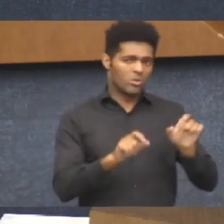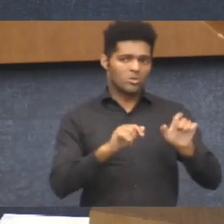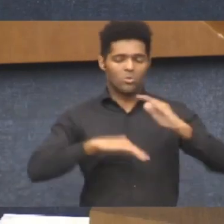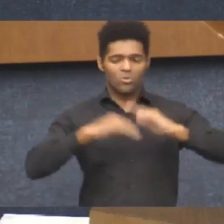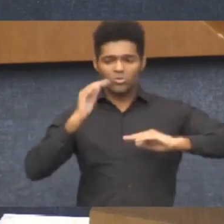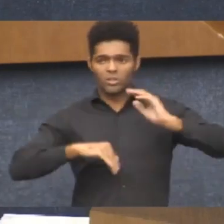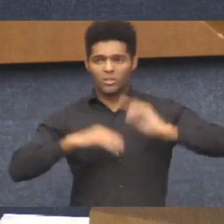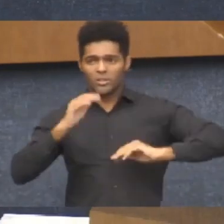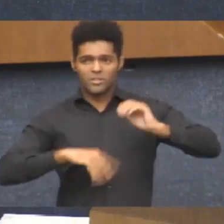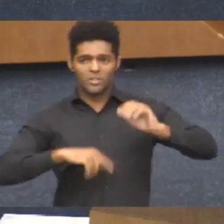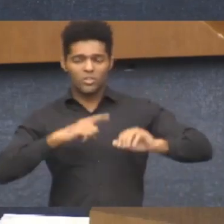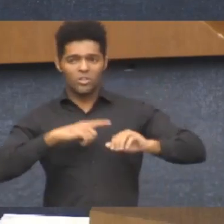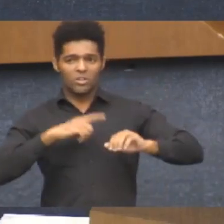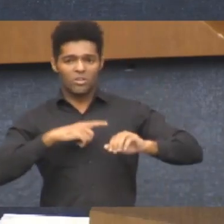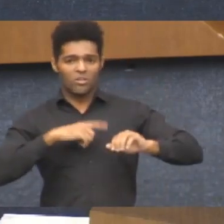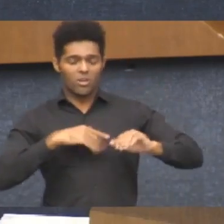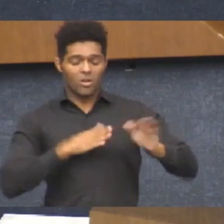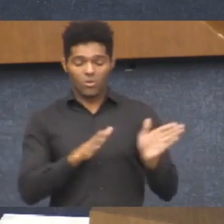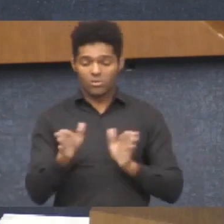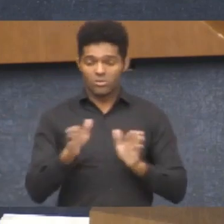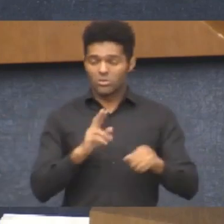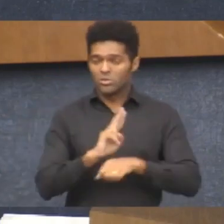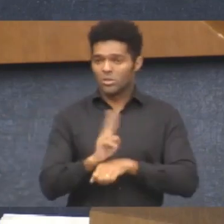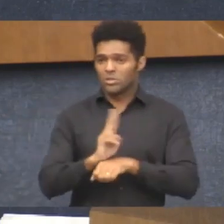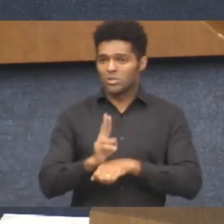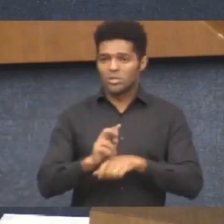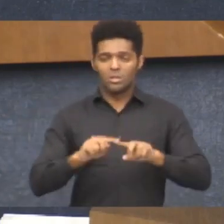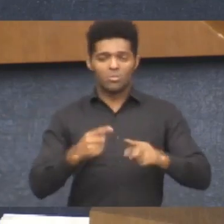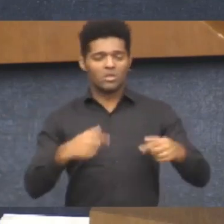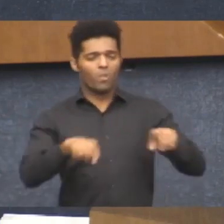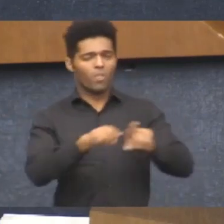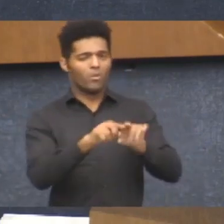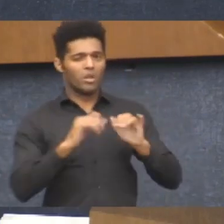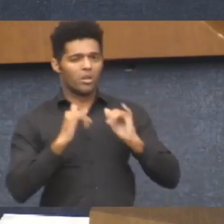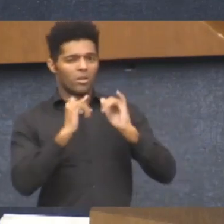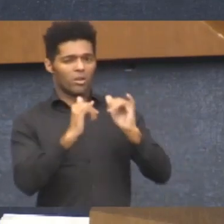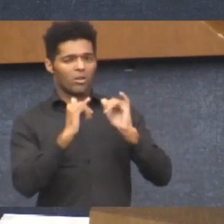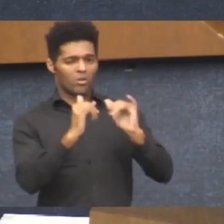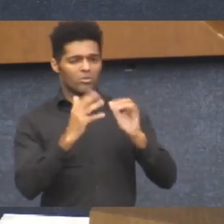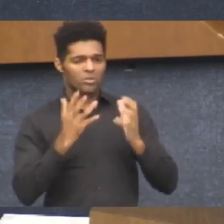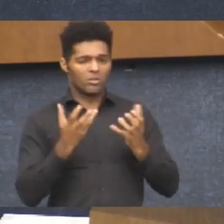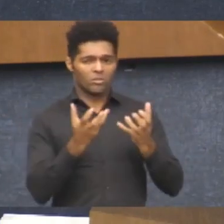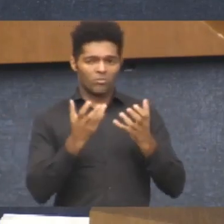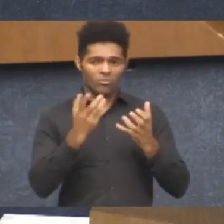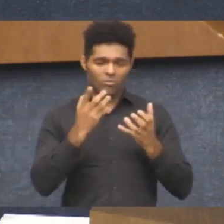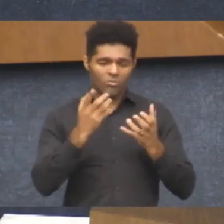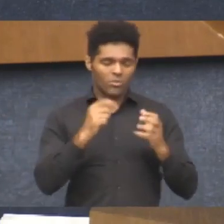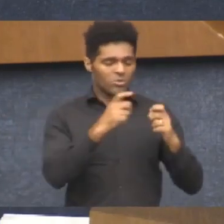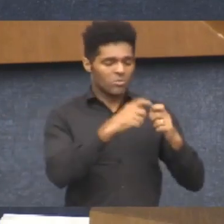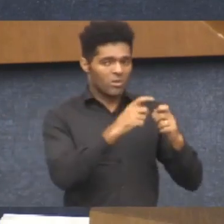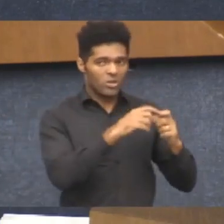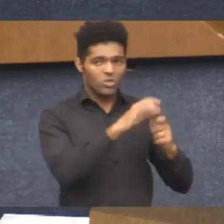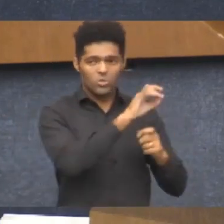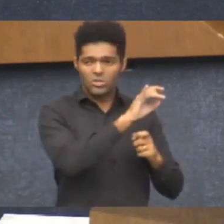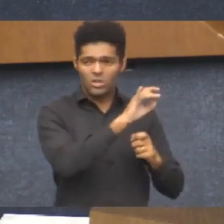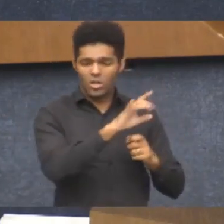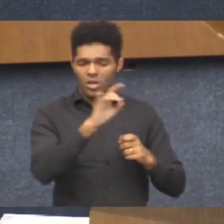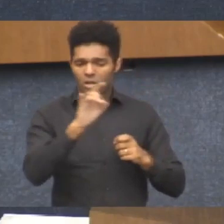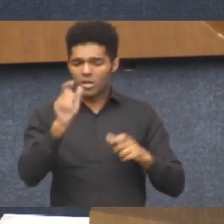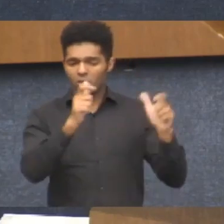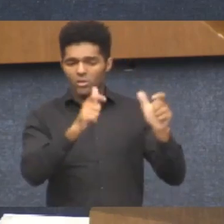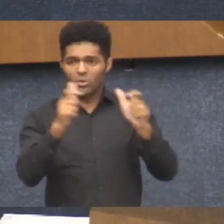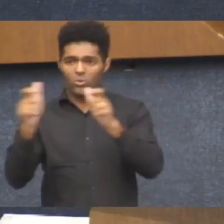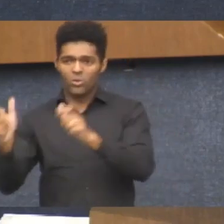título, mas quer, sim, dizer aos médicos que hoje trabalham em cada lugar desse país, que a gente quer estar junto